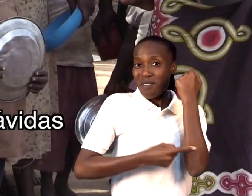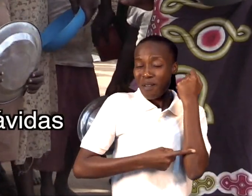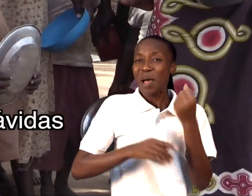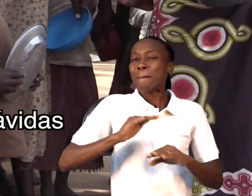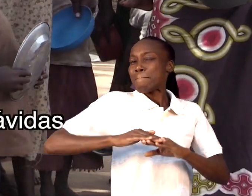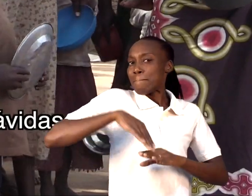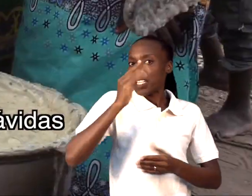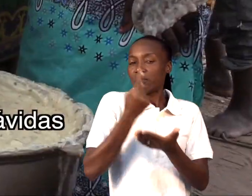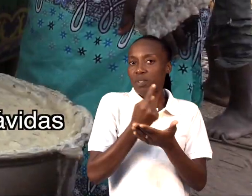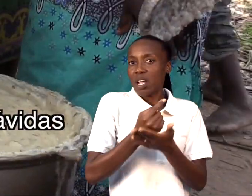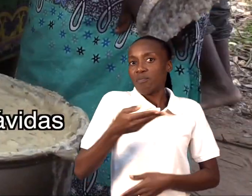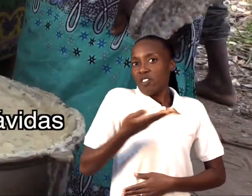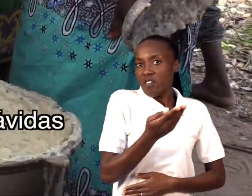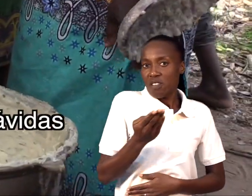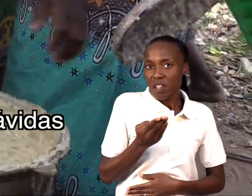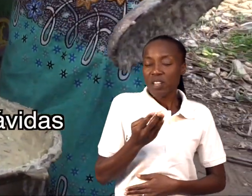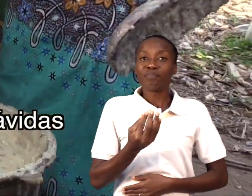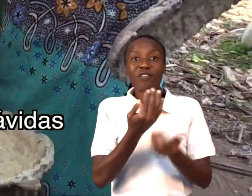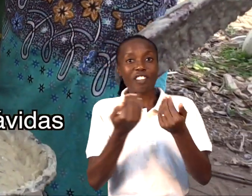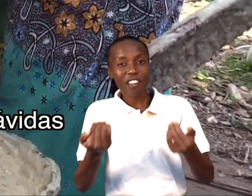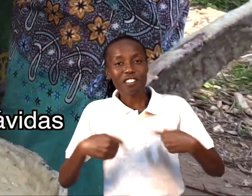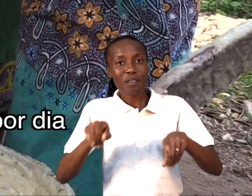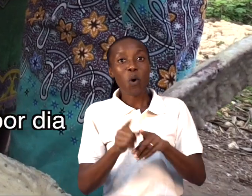precisa mais, a criança também precisa mais.